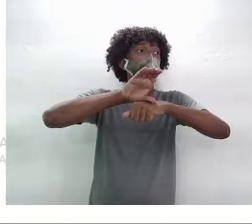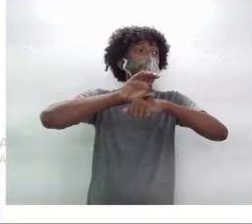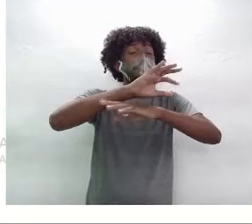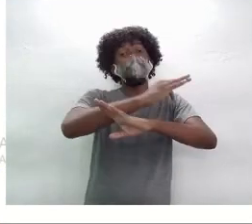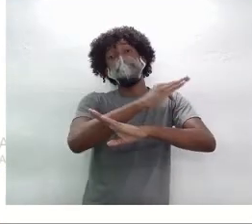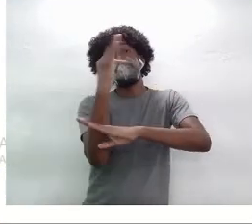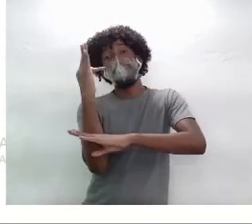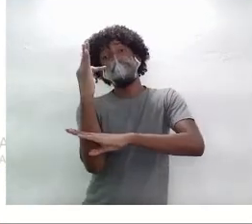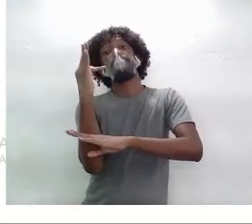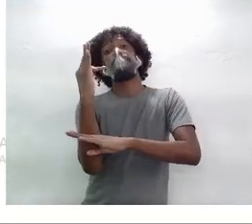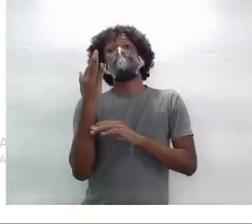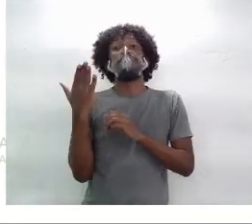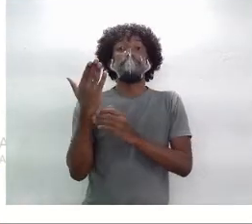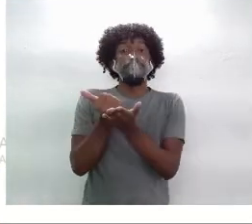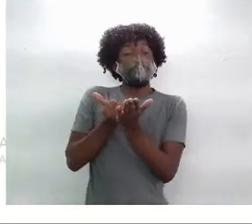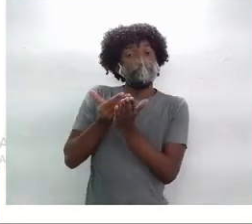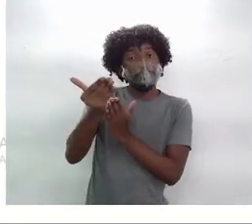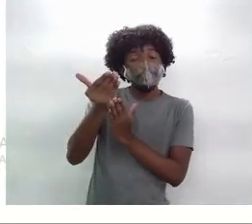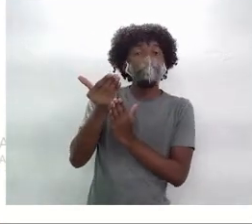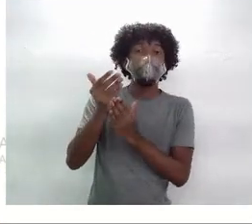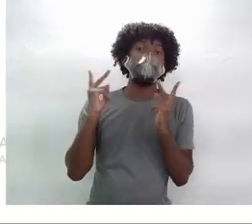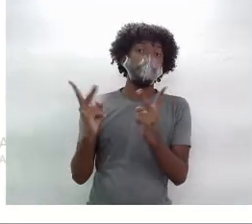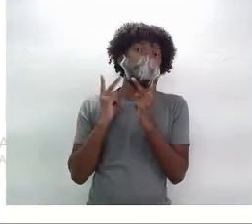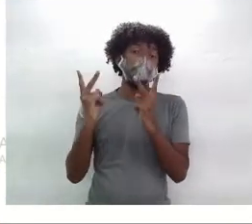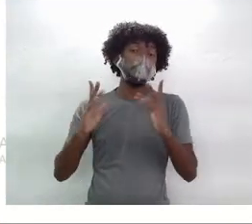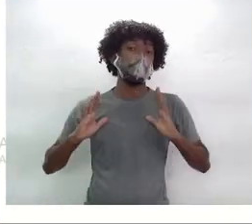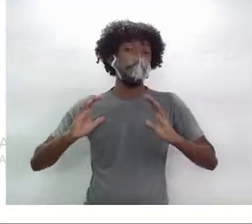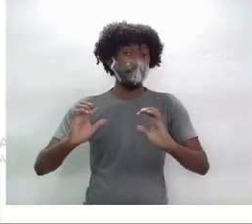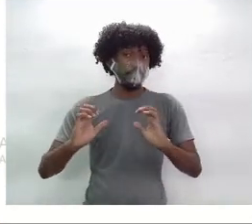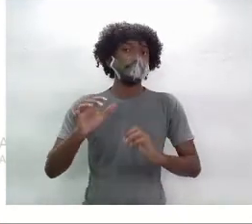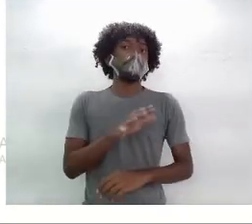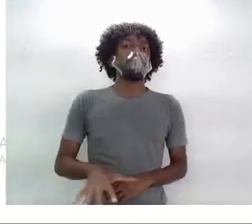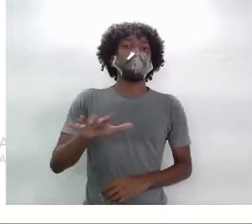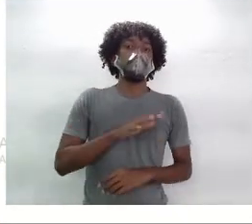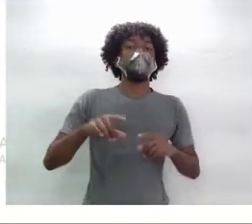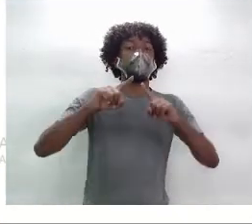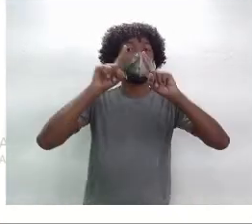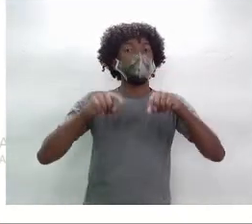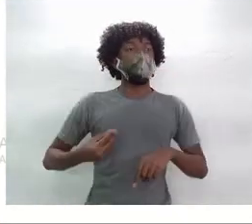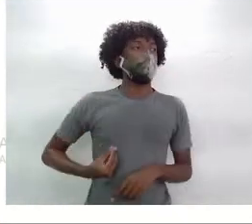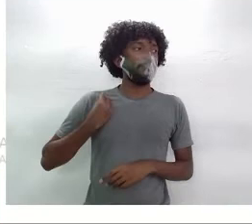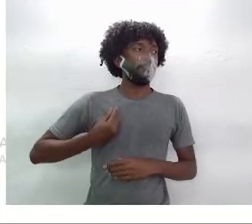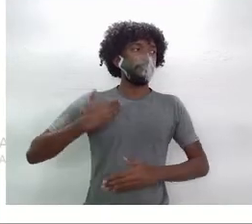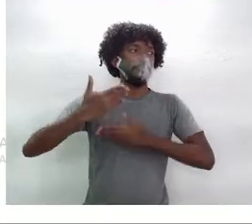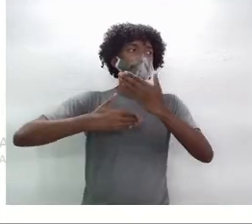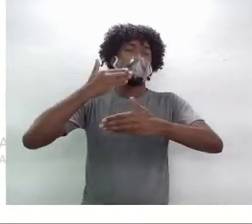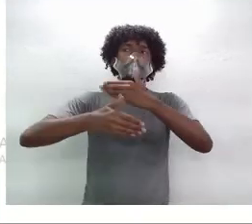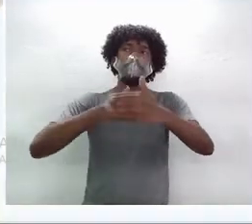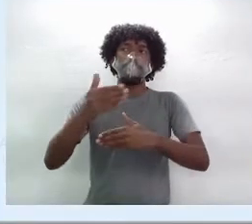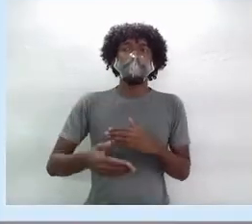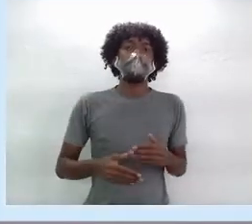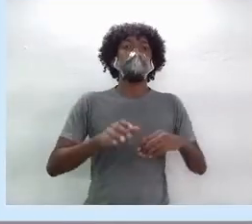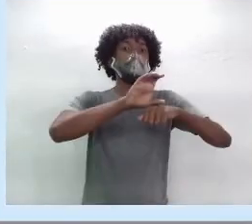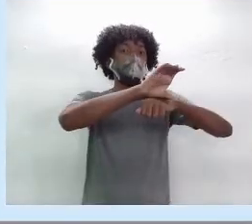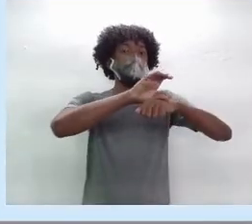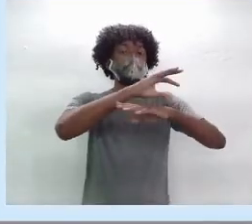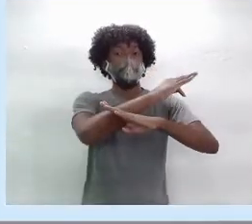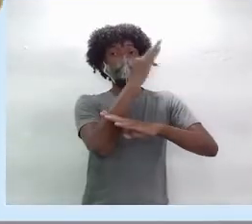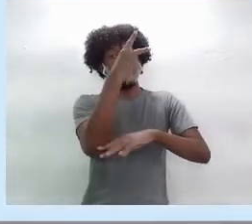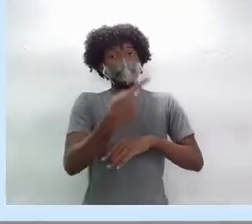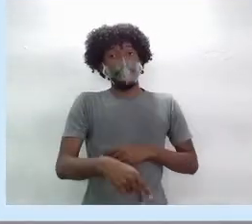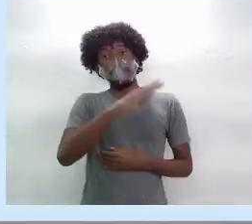Federal, princípios e valores éticos, os projetos de vida. Olhem aí, Constituição Federal